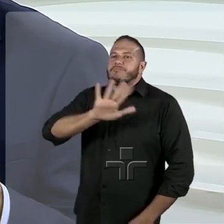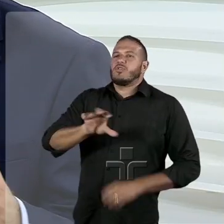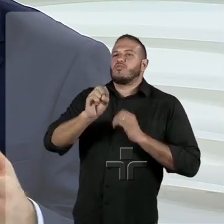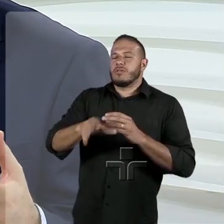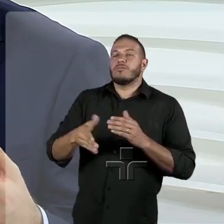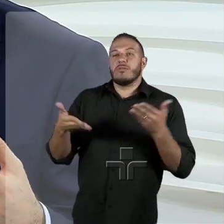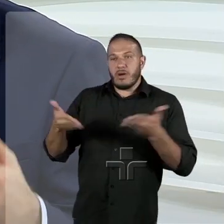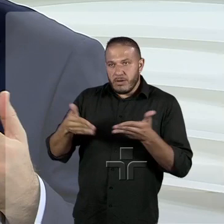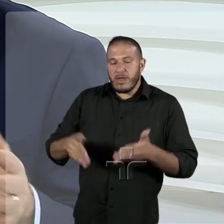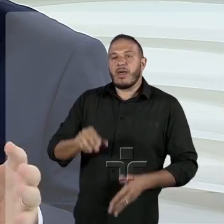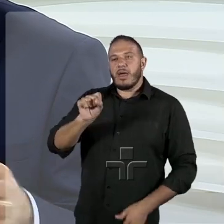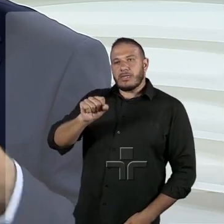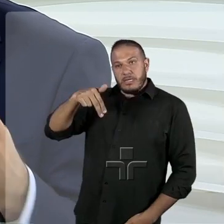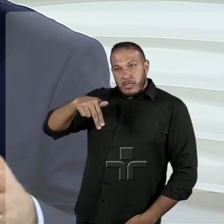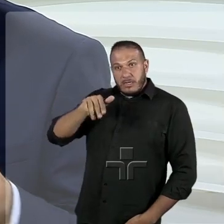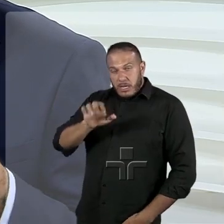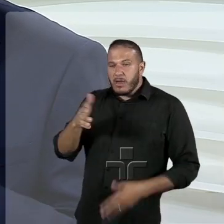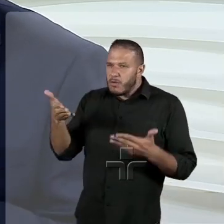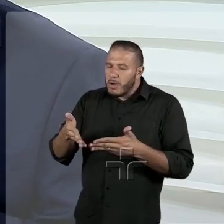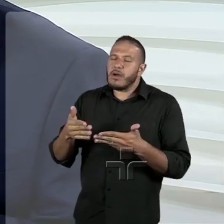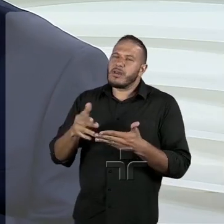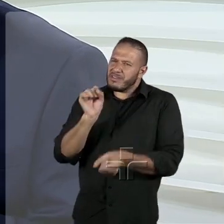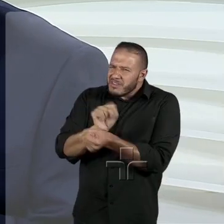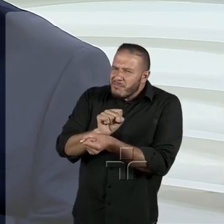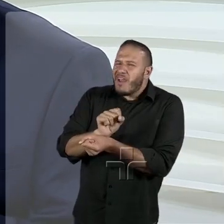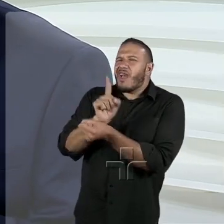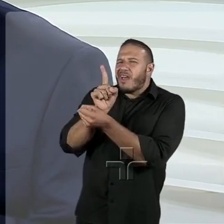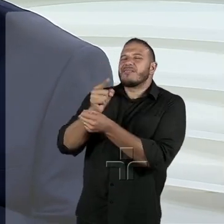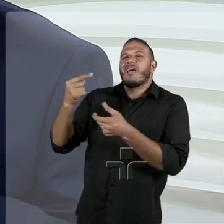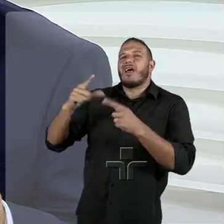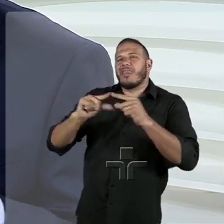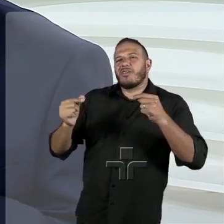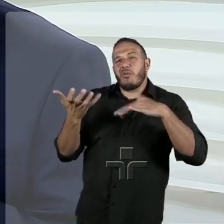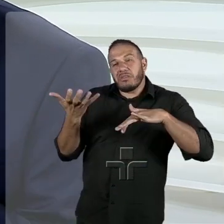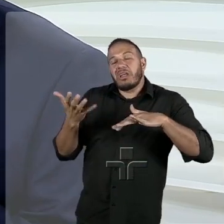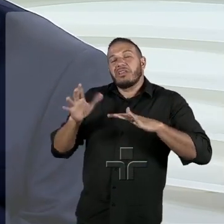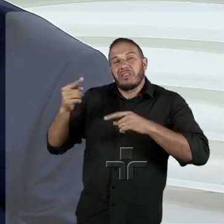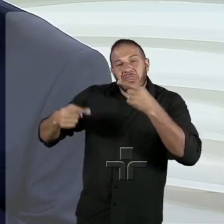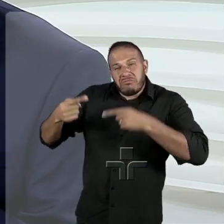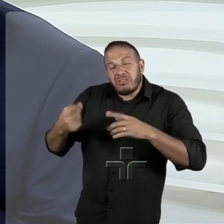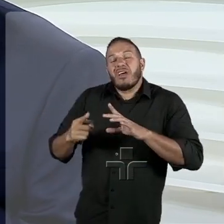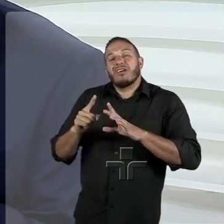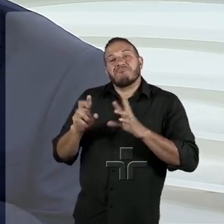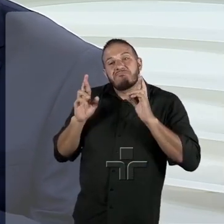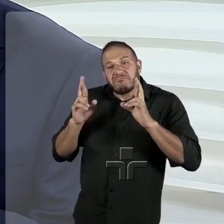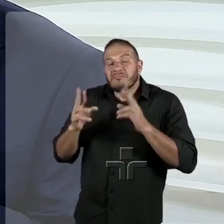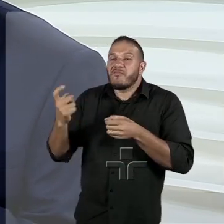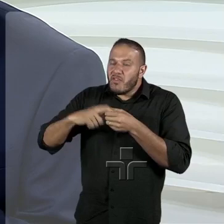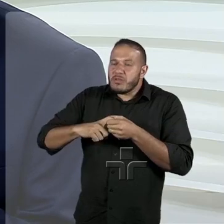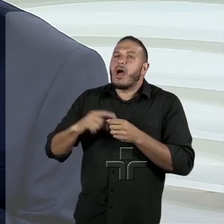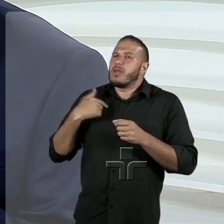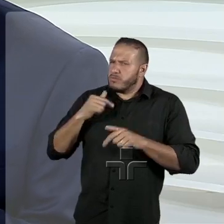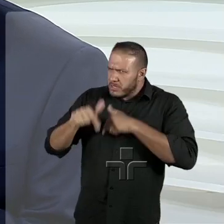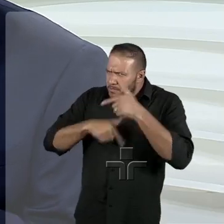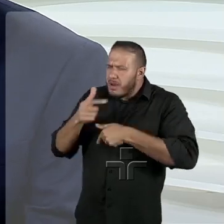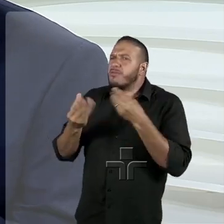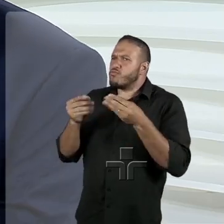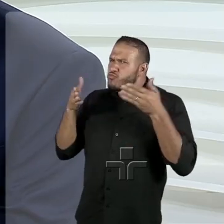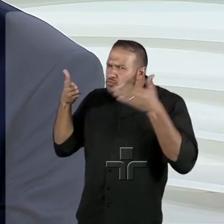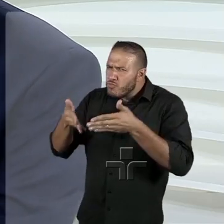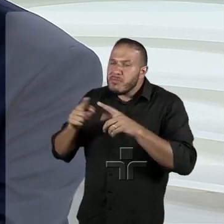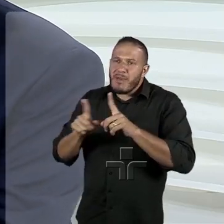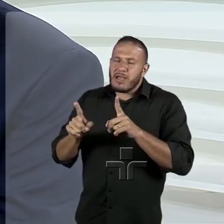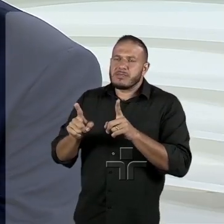Nacional, que está parado, a discussão lá no Congresso, quem sabe volte a avançar. Trabalhei muito em relação a isso, mas